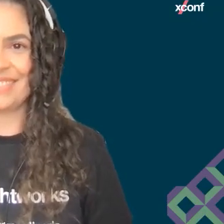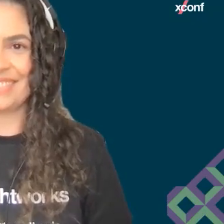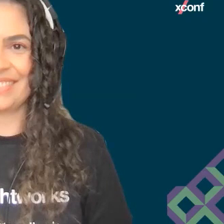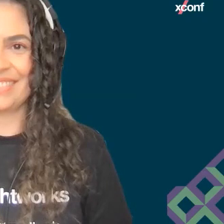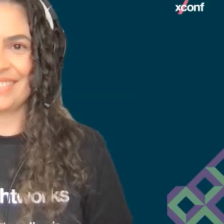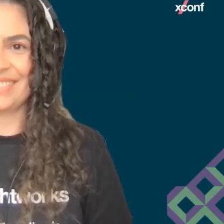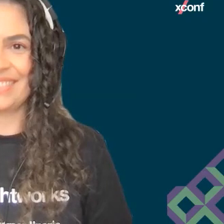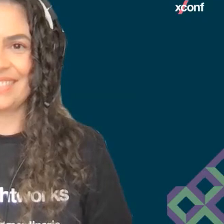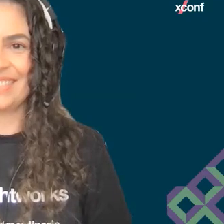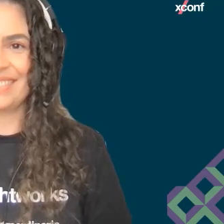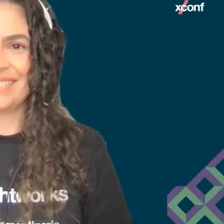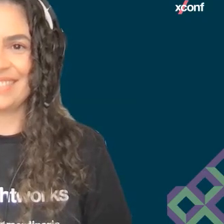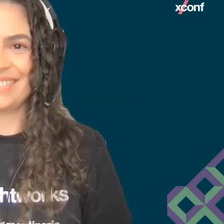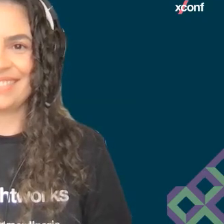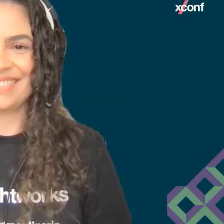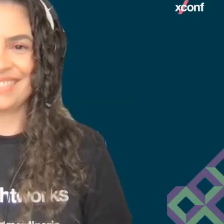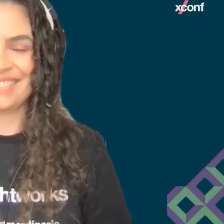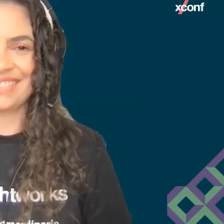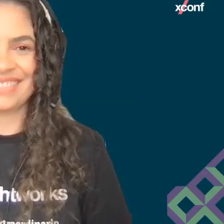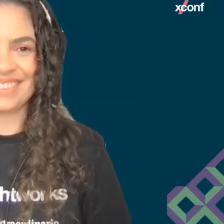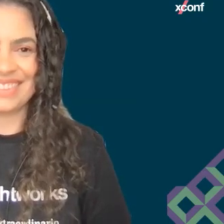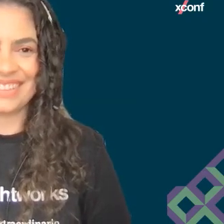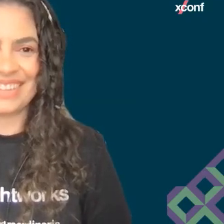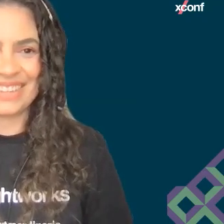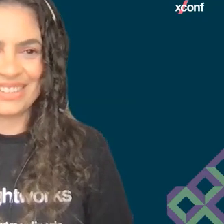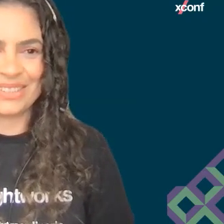da cabeça e formando um caixinho. Assim.